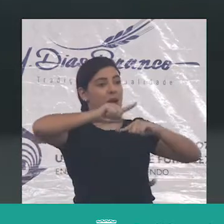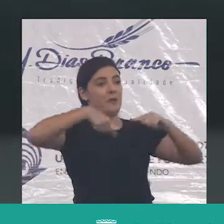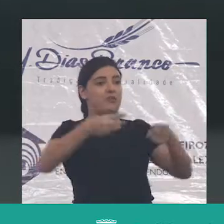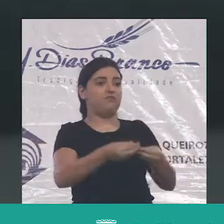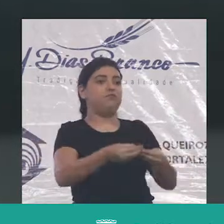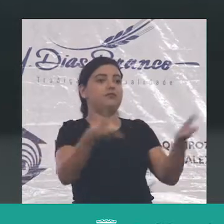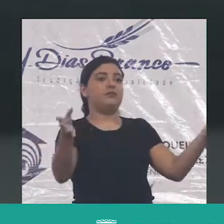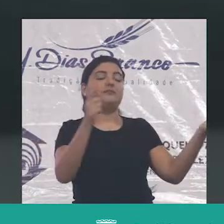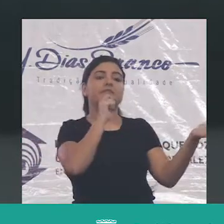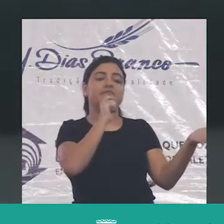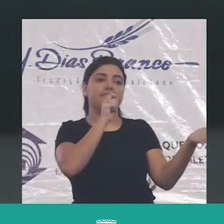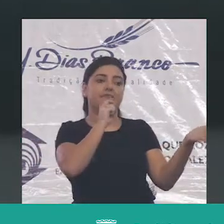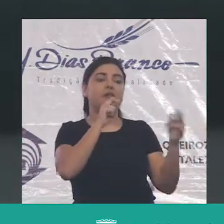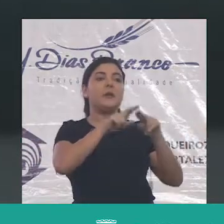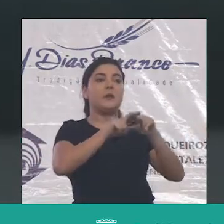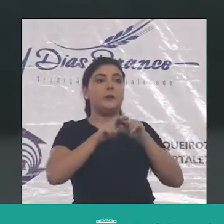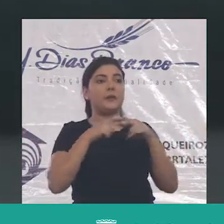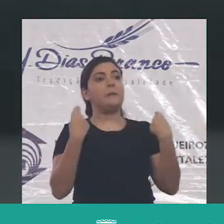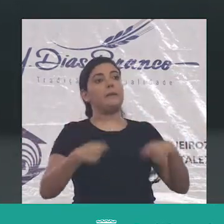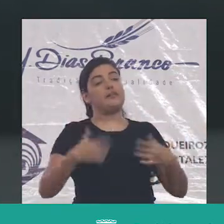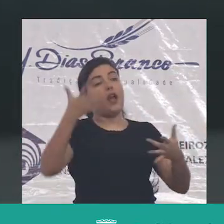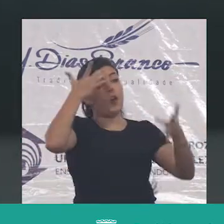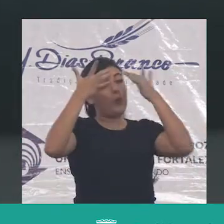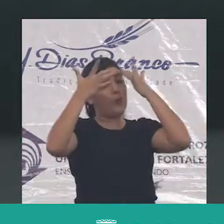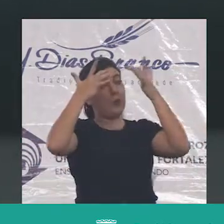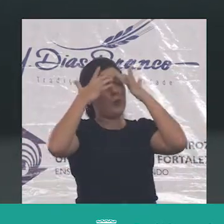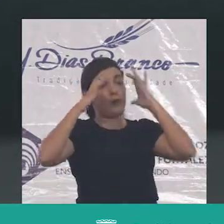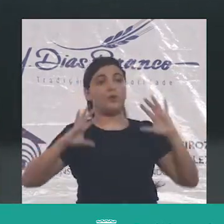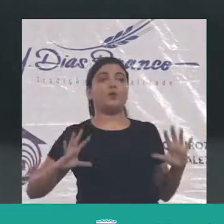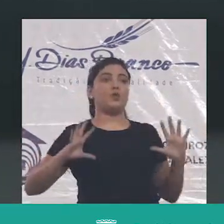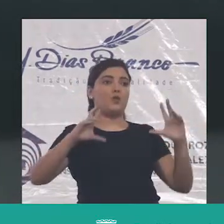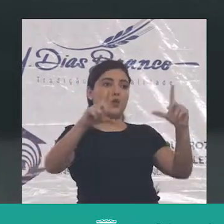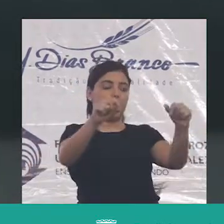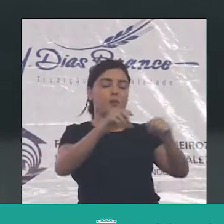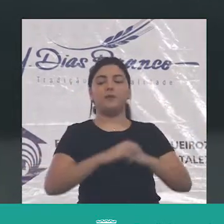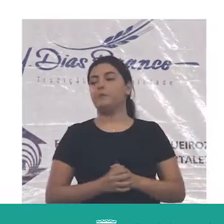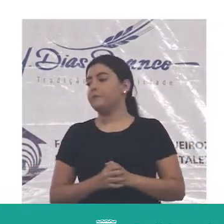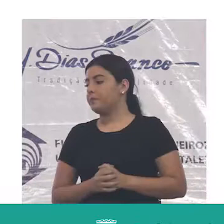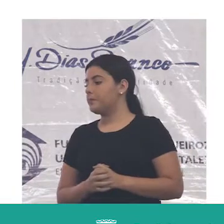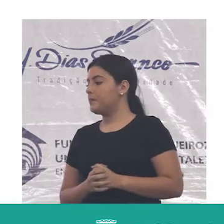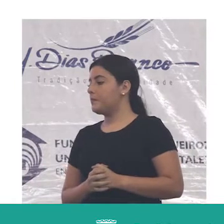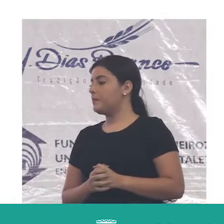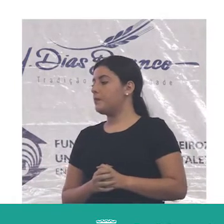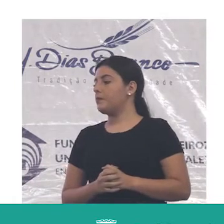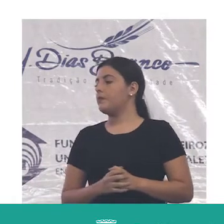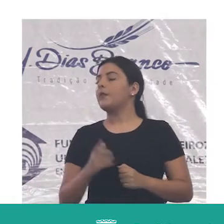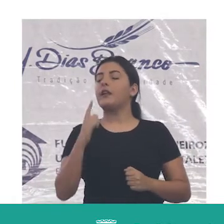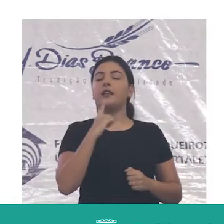as palavras aqui podem passar batidas, se você não prestar bem atenção a isso. Vamos nós.